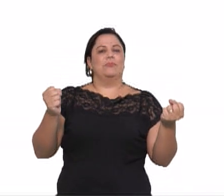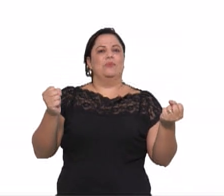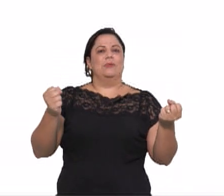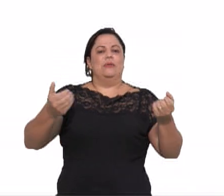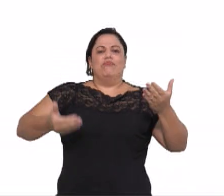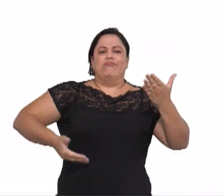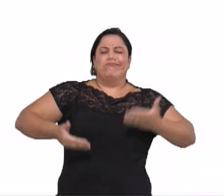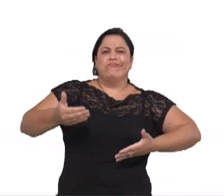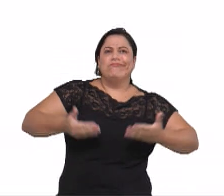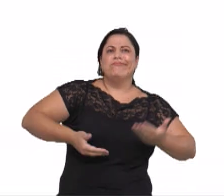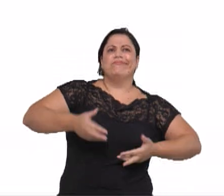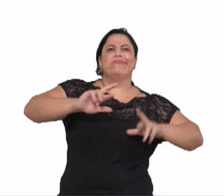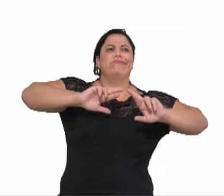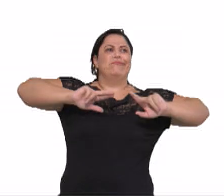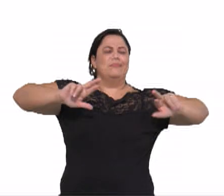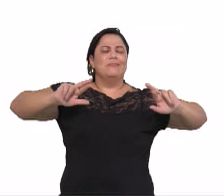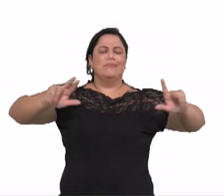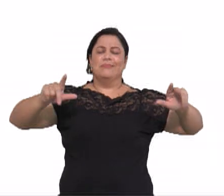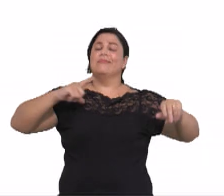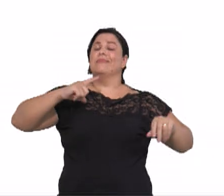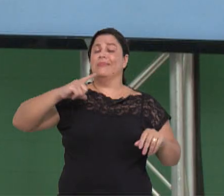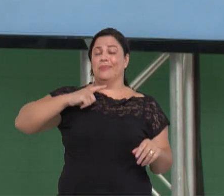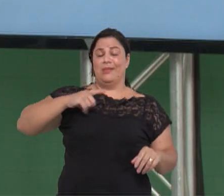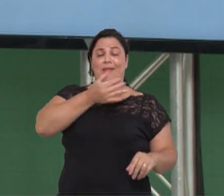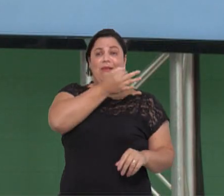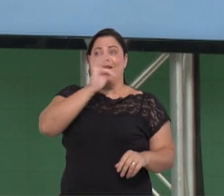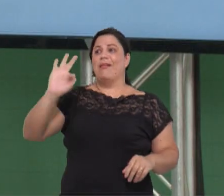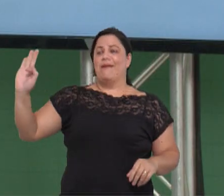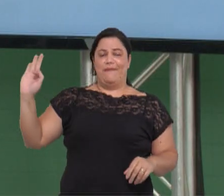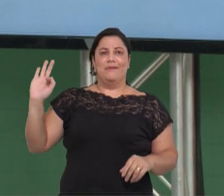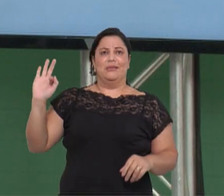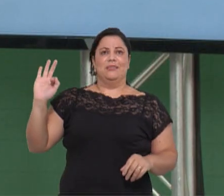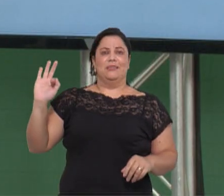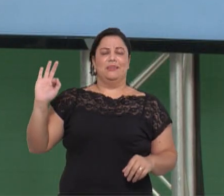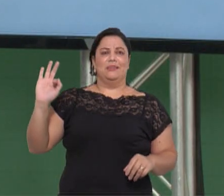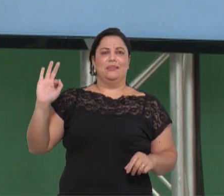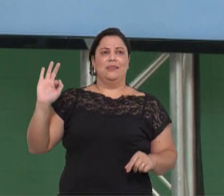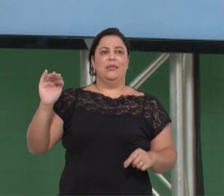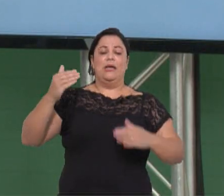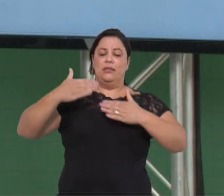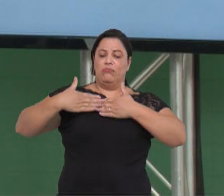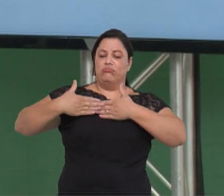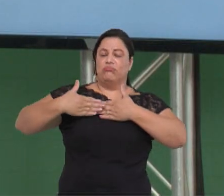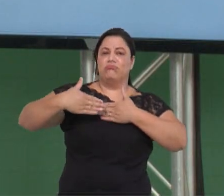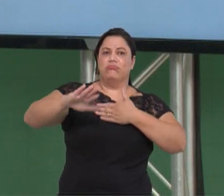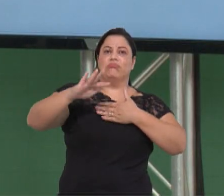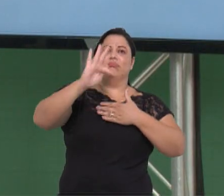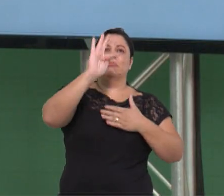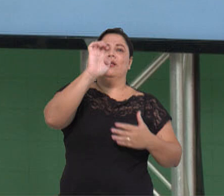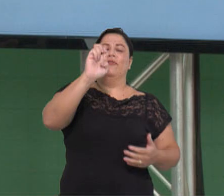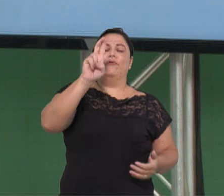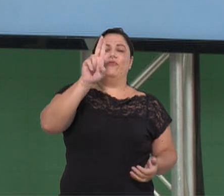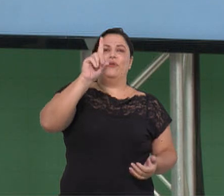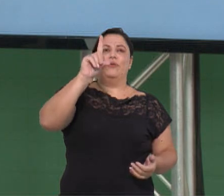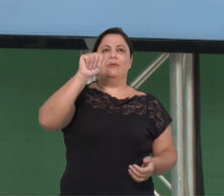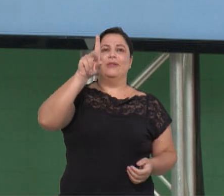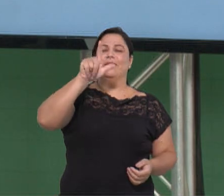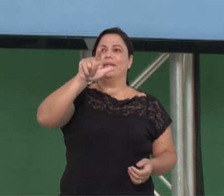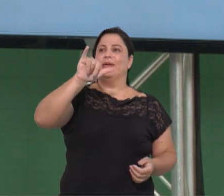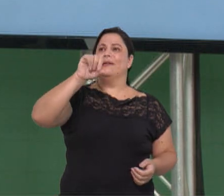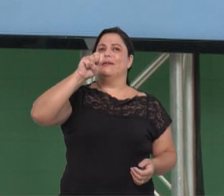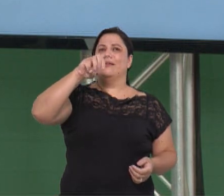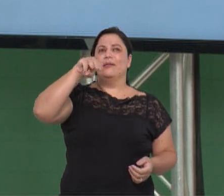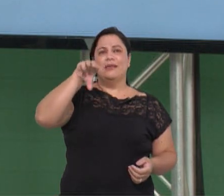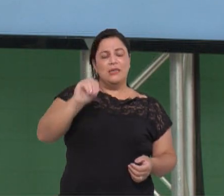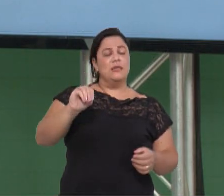que existia ainda na França e que era um resquício do feudalismo. Então, a partir daquele momento, o feudalismo deixa de existir. As pessoas estão